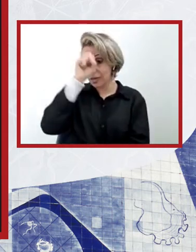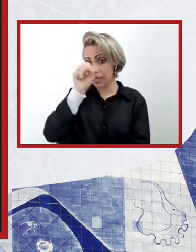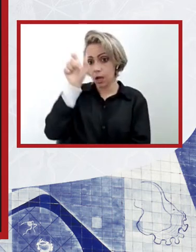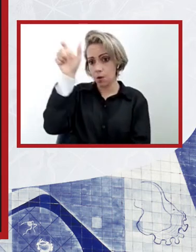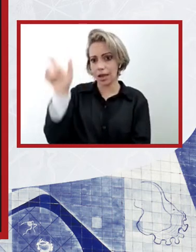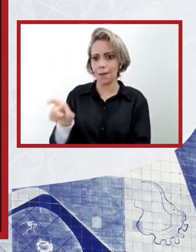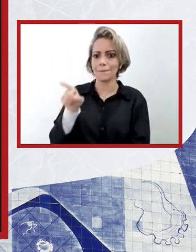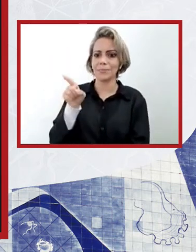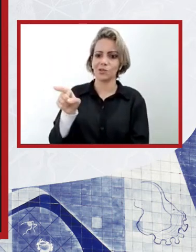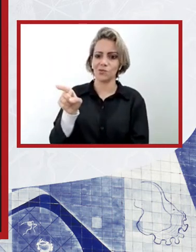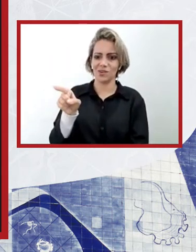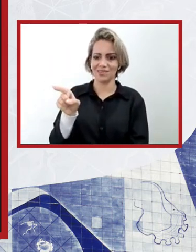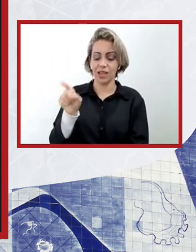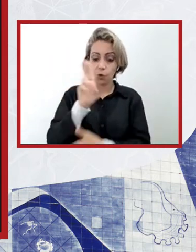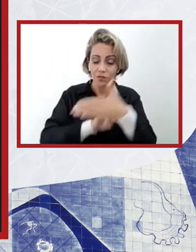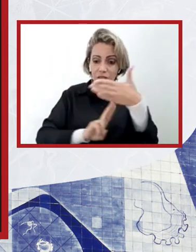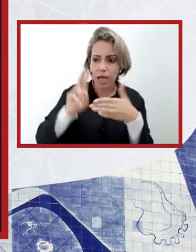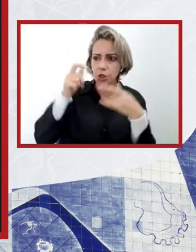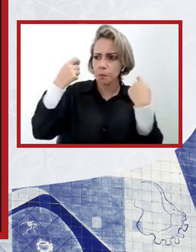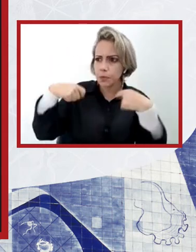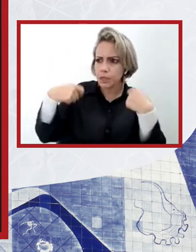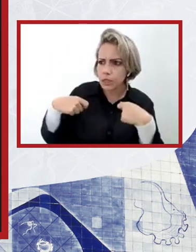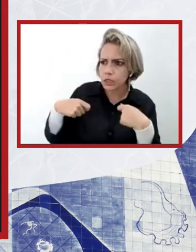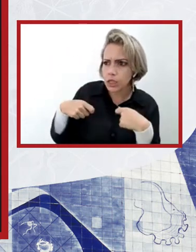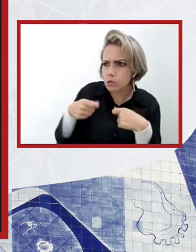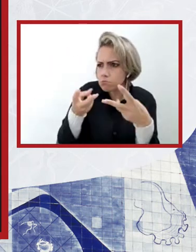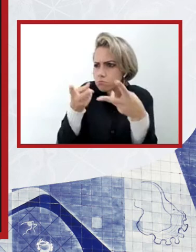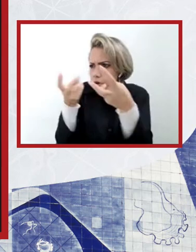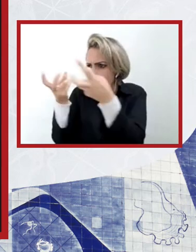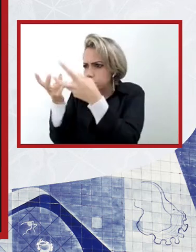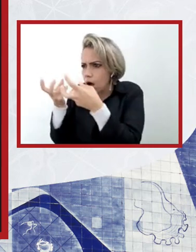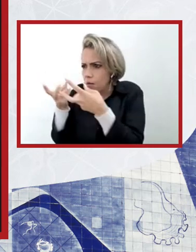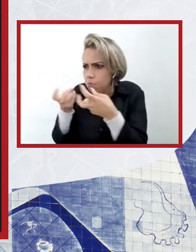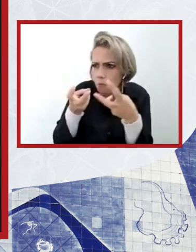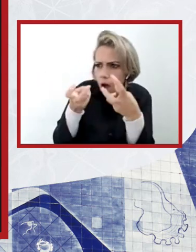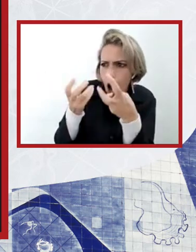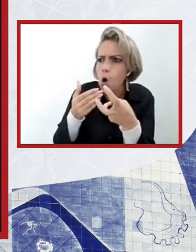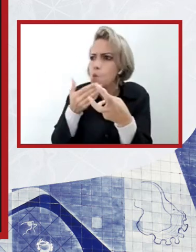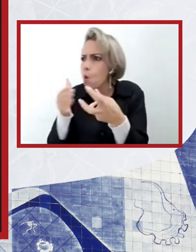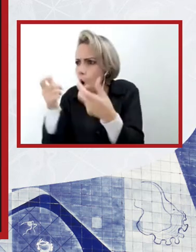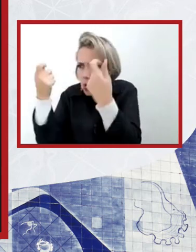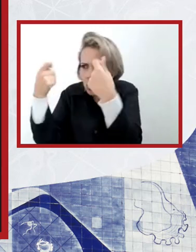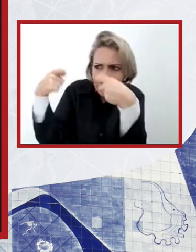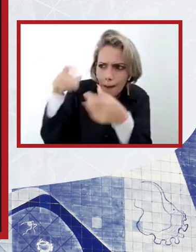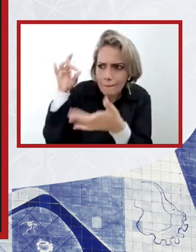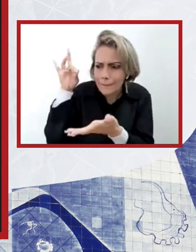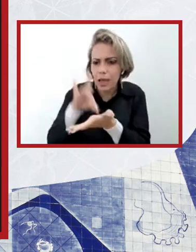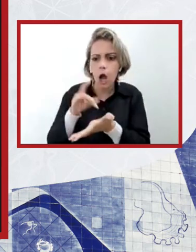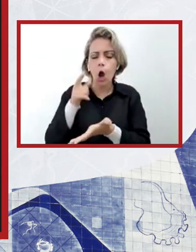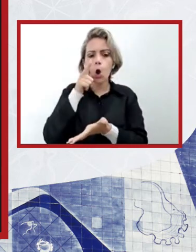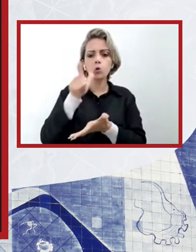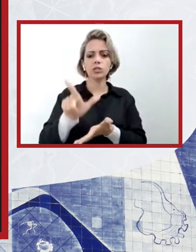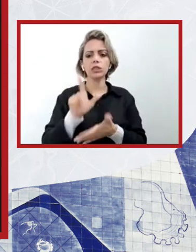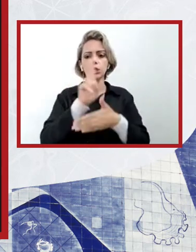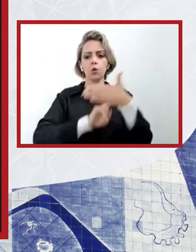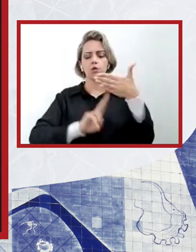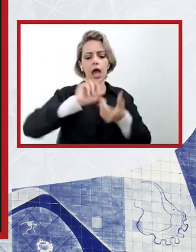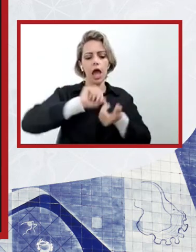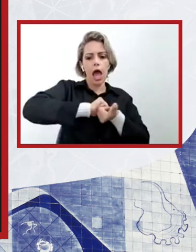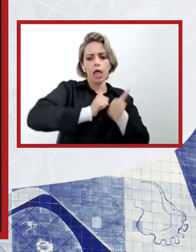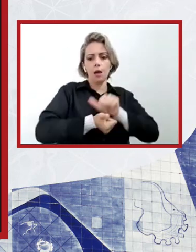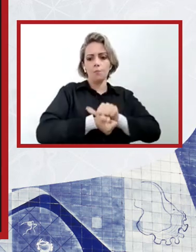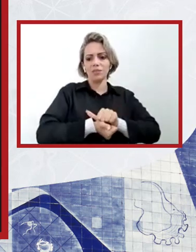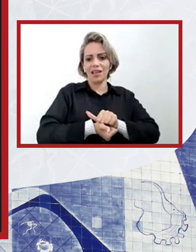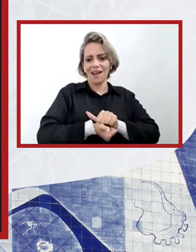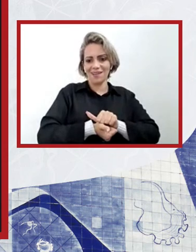aprender para entender quais são as reais necessidades e assim poder exercer o seu papel. E